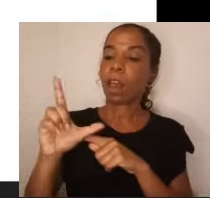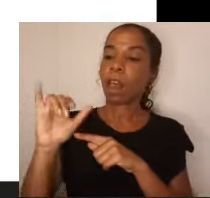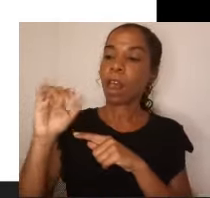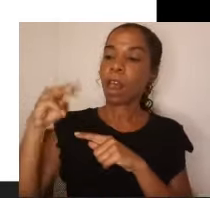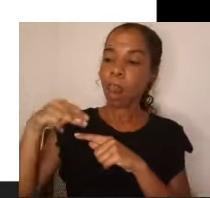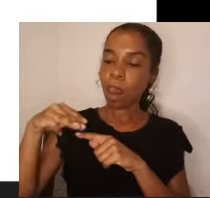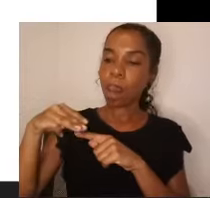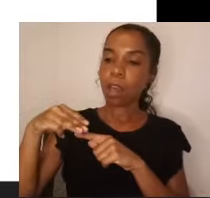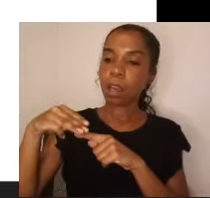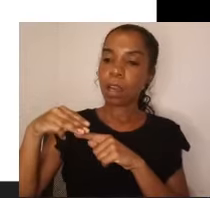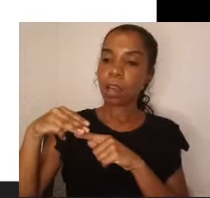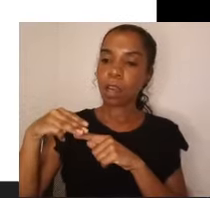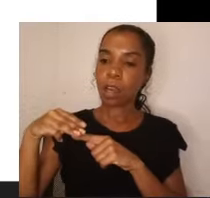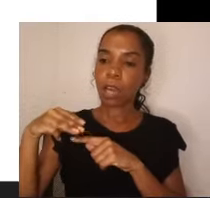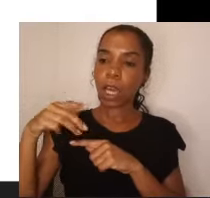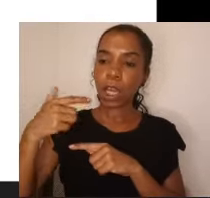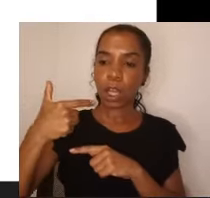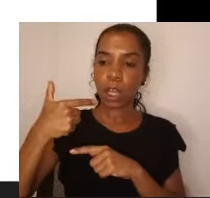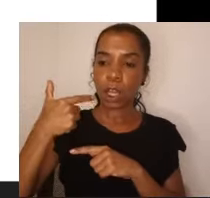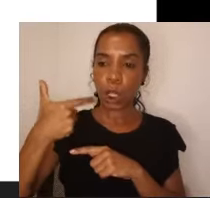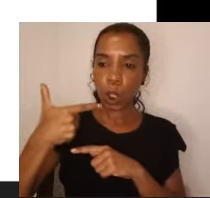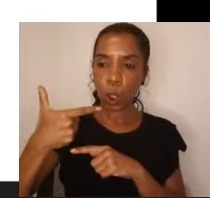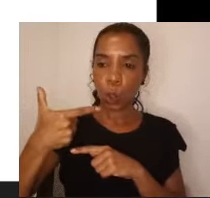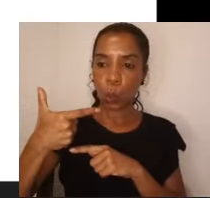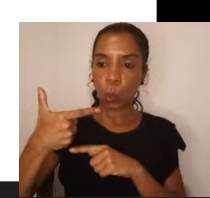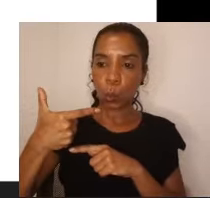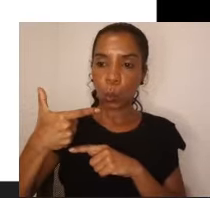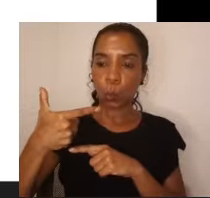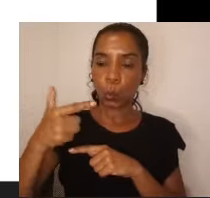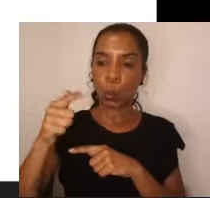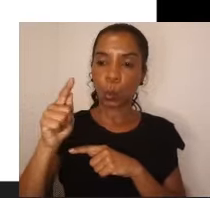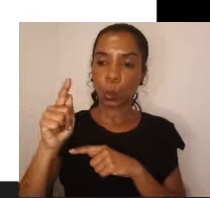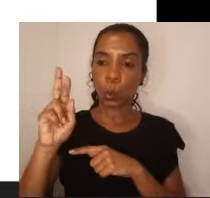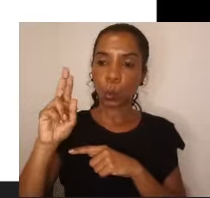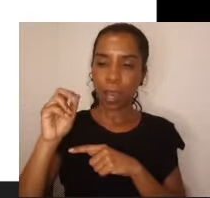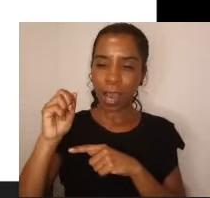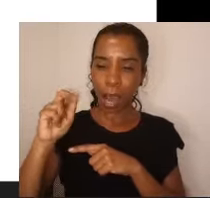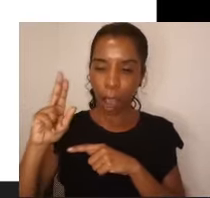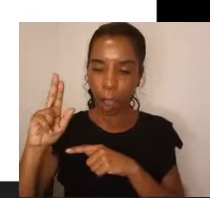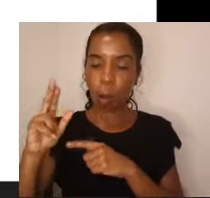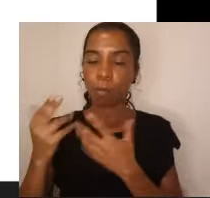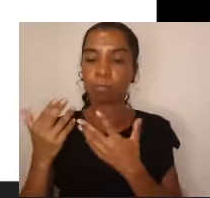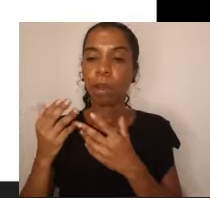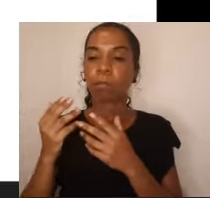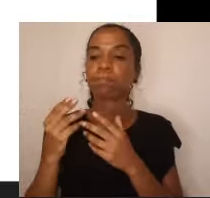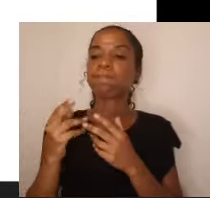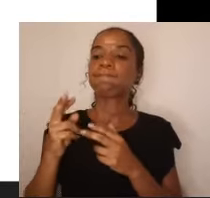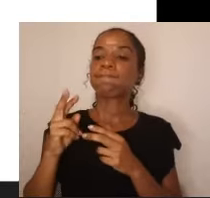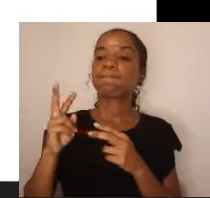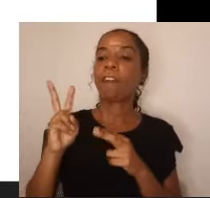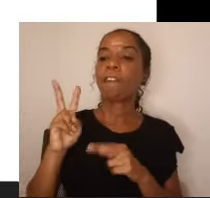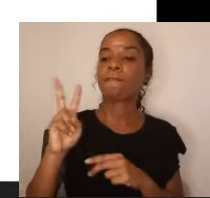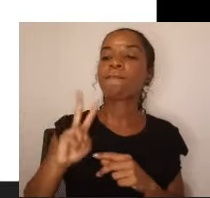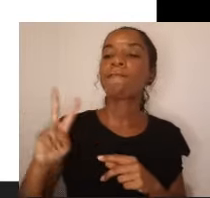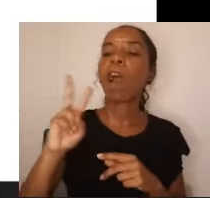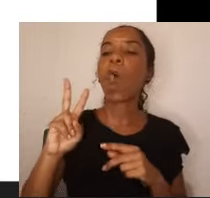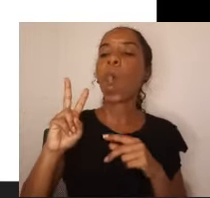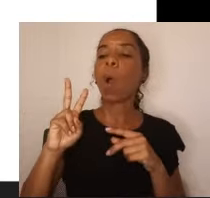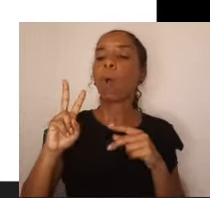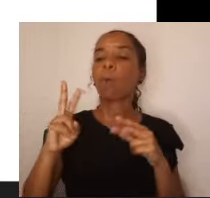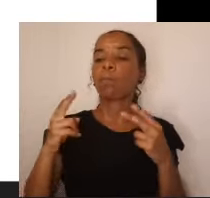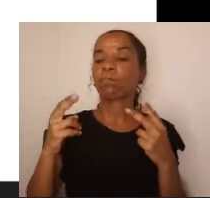do segundo grau. Como ela é contínua, o valor do limite no ponto 2 vai ser a